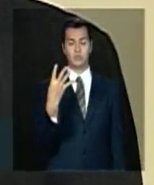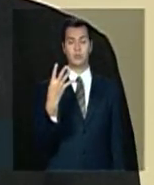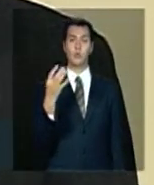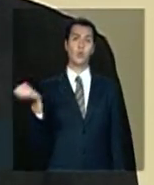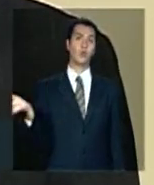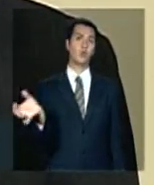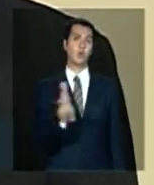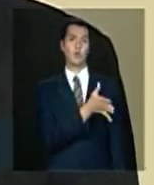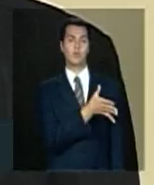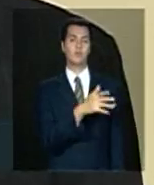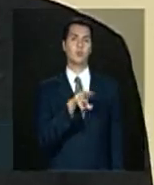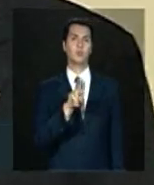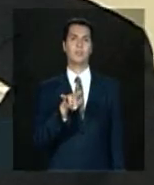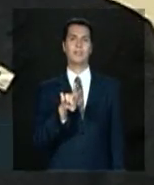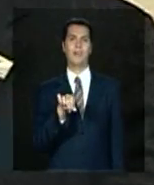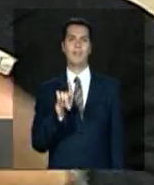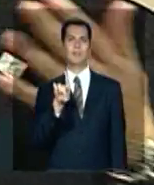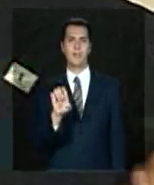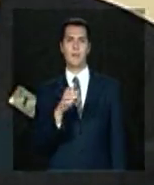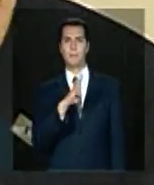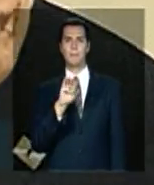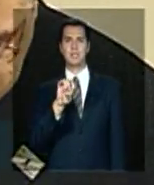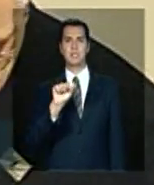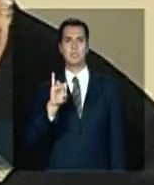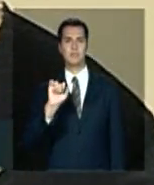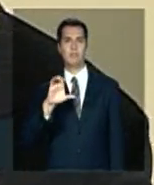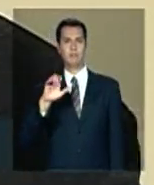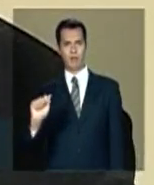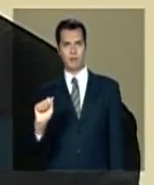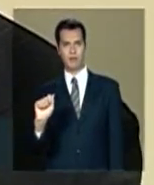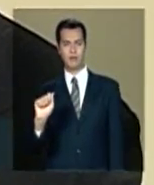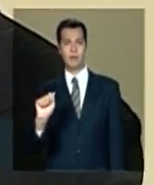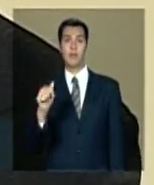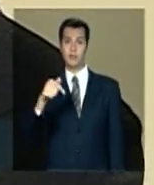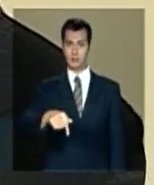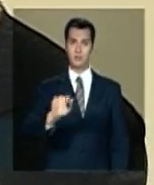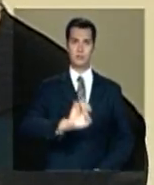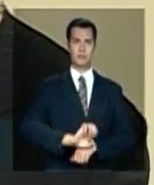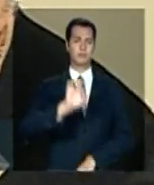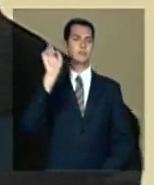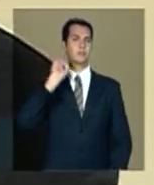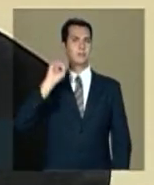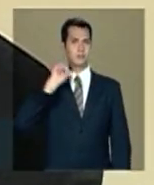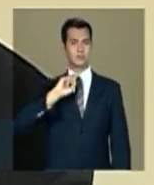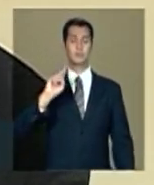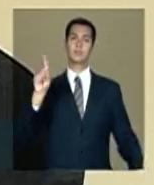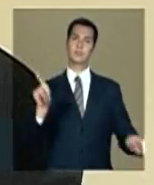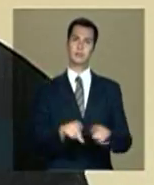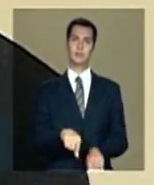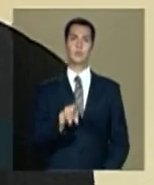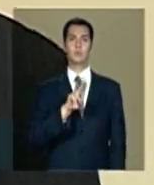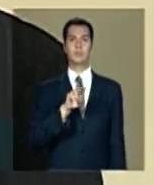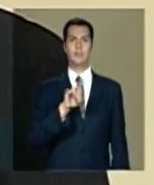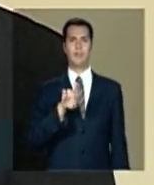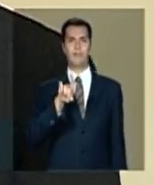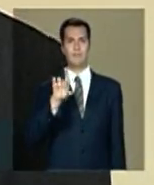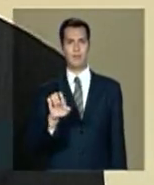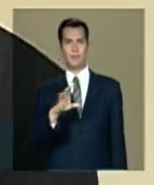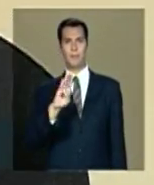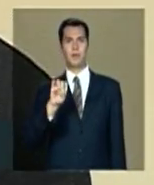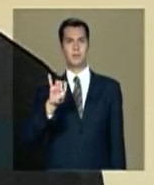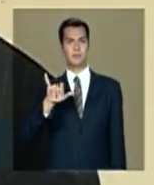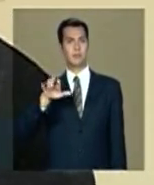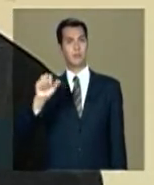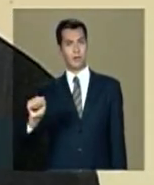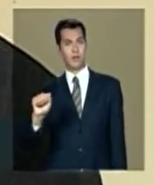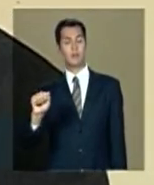novas unidades básicas de saúde em todo o estado de Minas Gerais e junto com as unidades básicas de saúde também